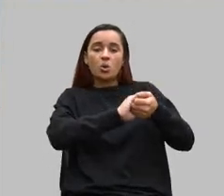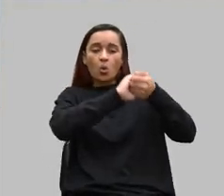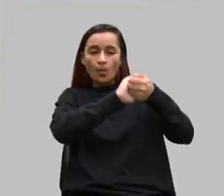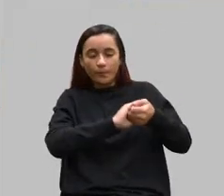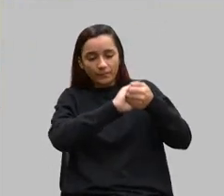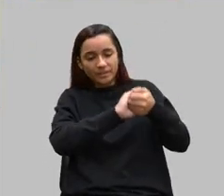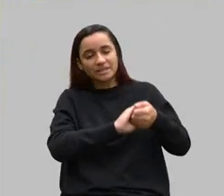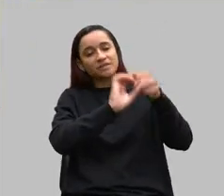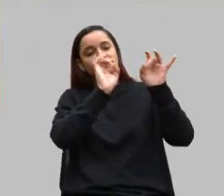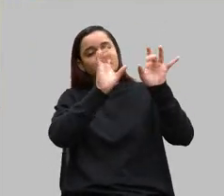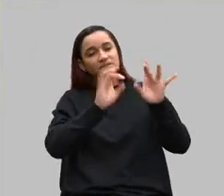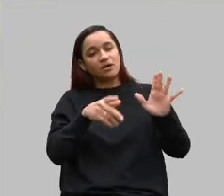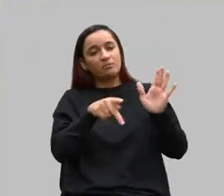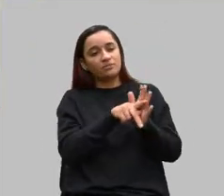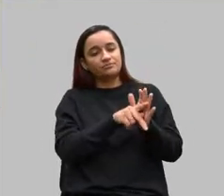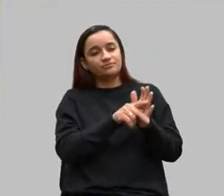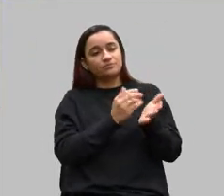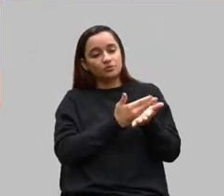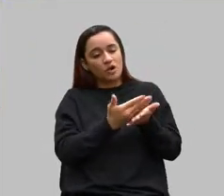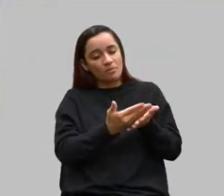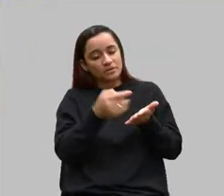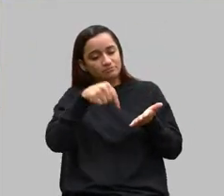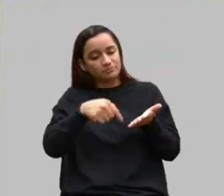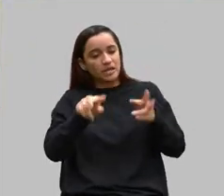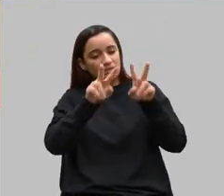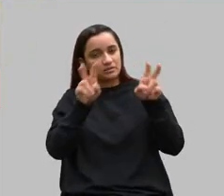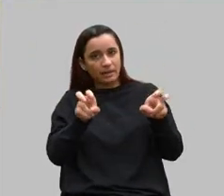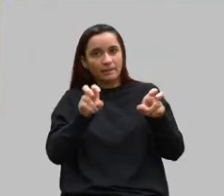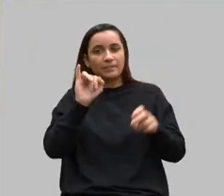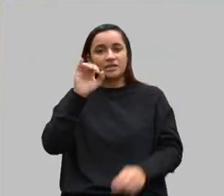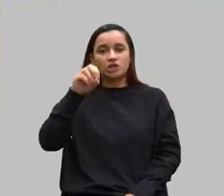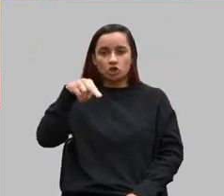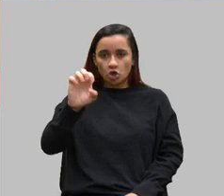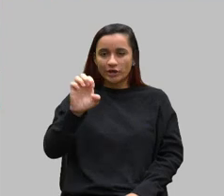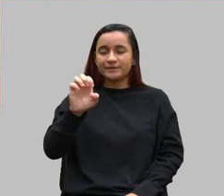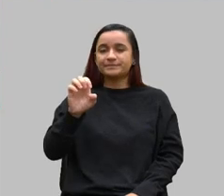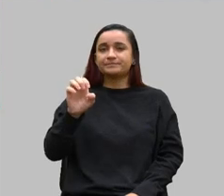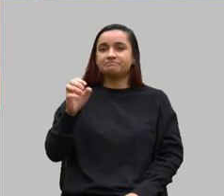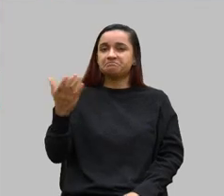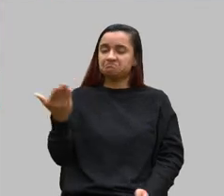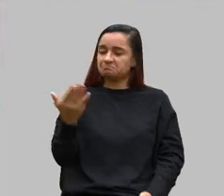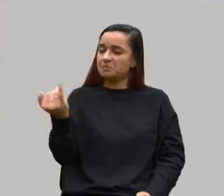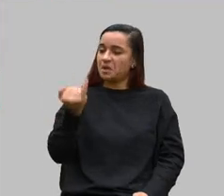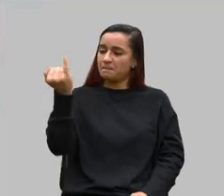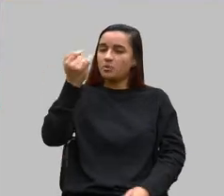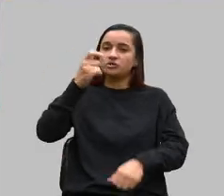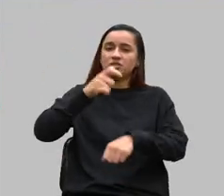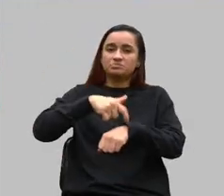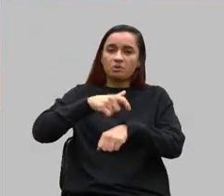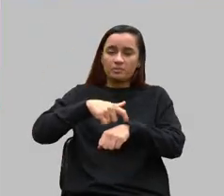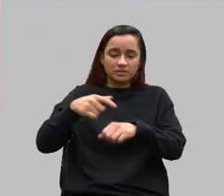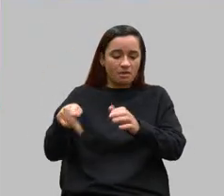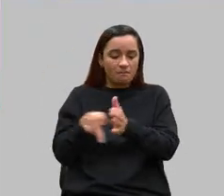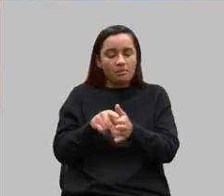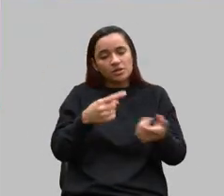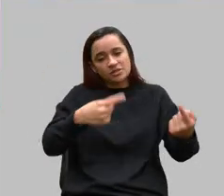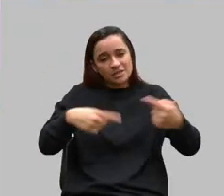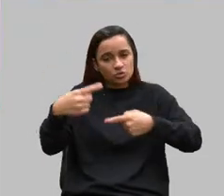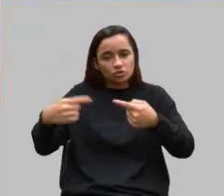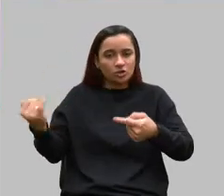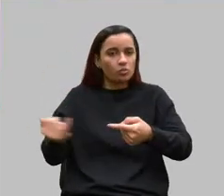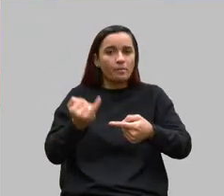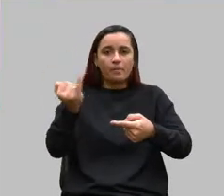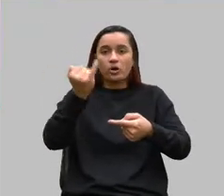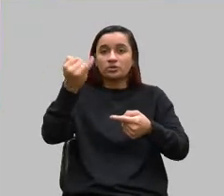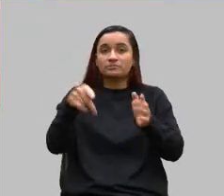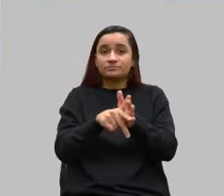pela iniciativa deputada di Pinheiro ortante momento para uma discussão tão necessária Estado